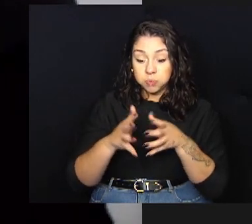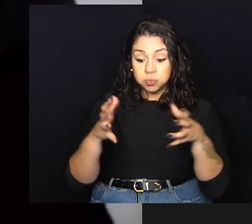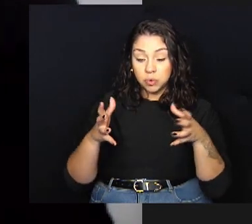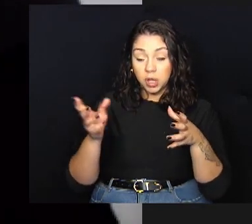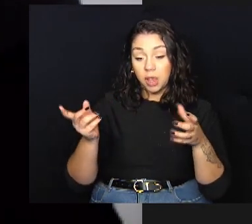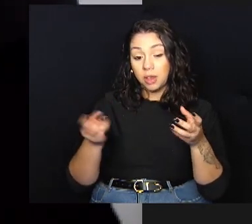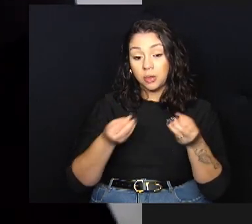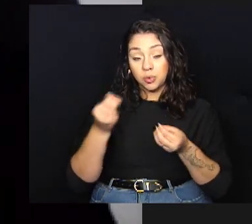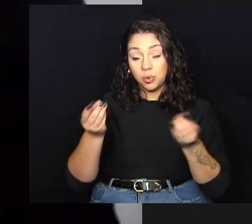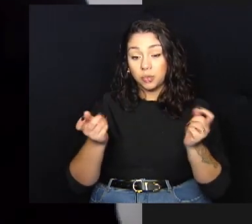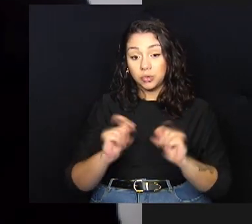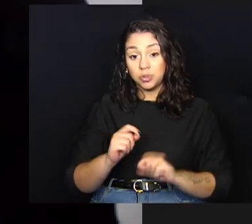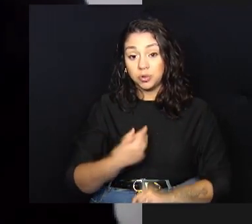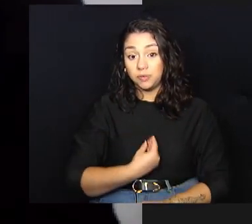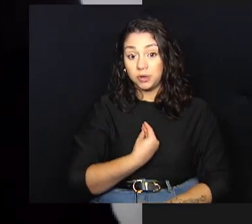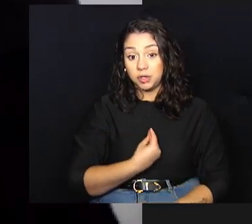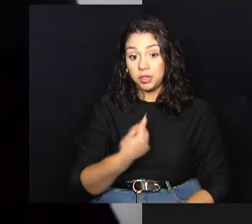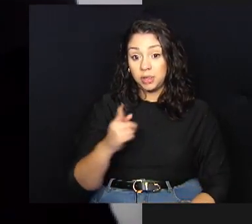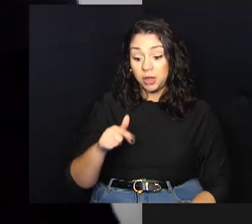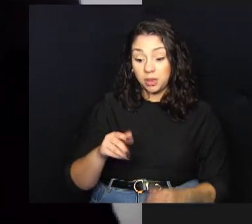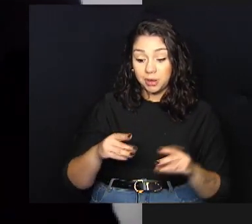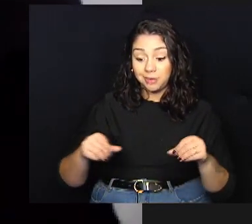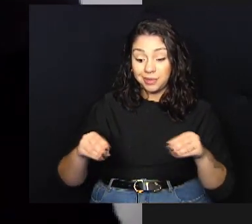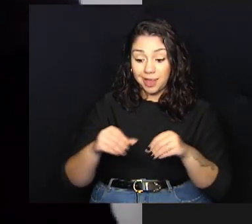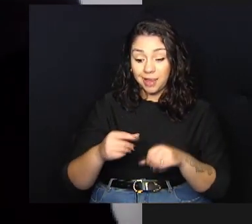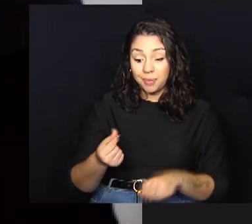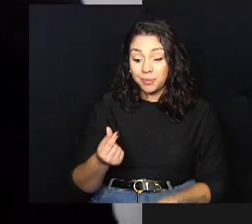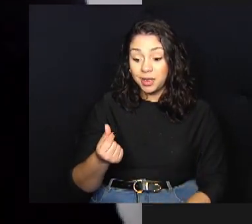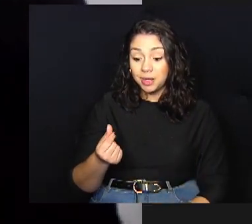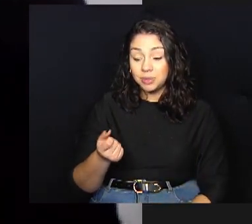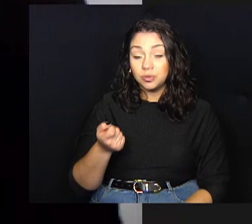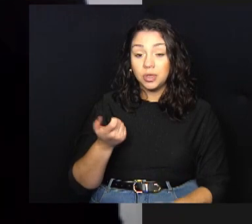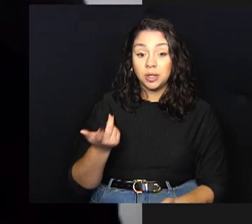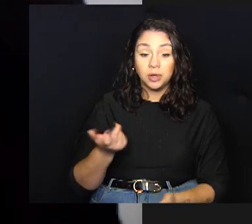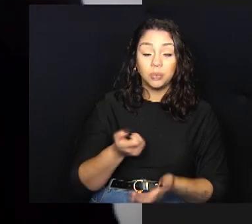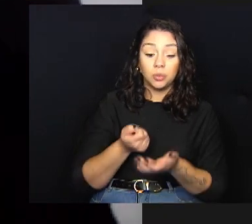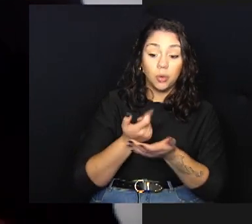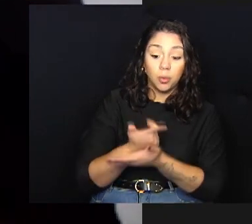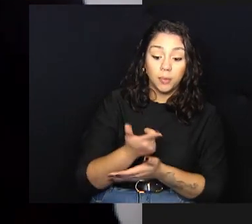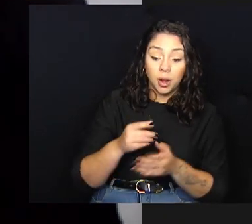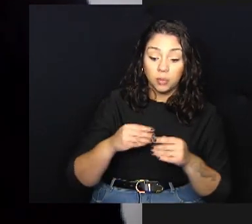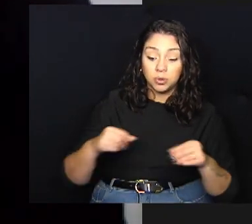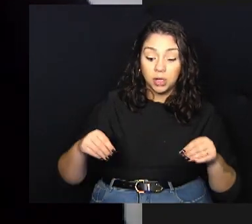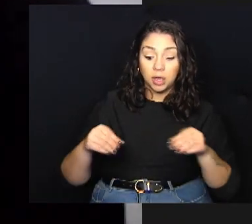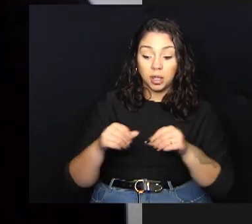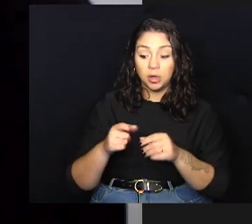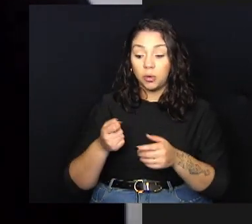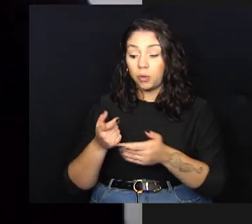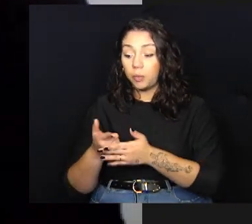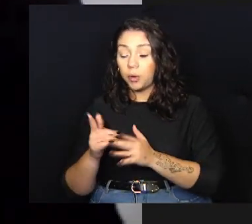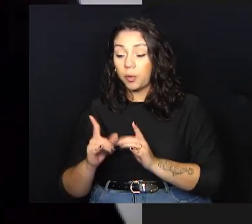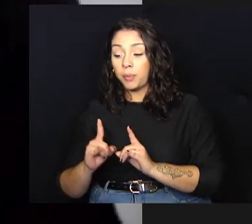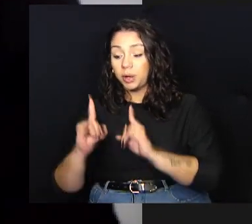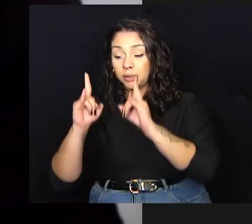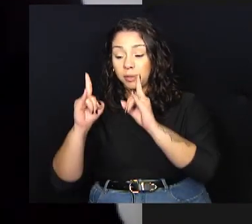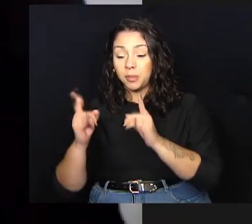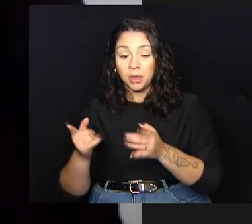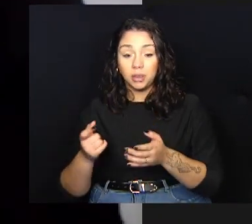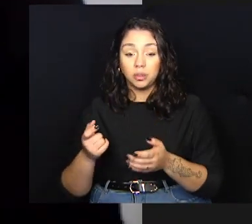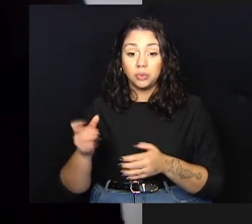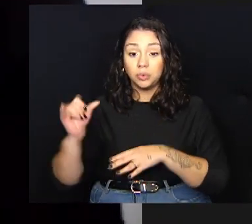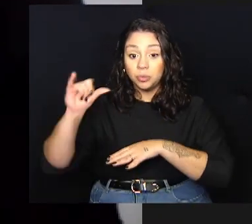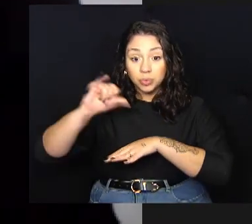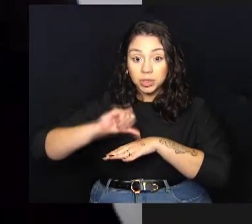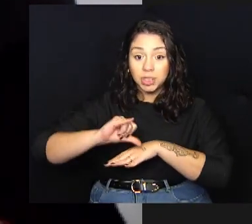então desde o preço da terra é muito caro você comprar é um terreno comprar um apartamento no centro